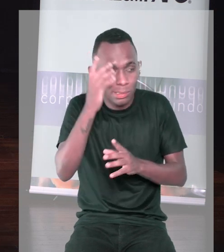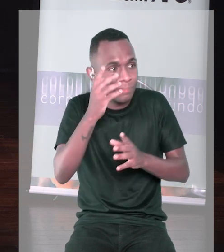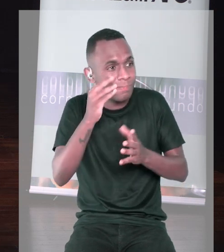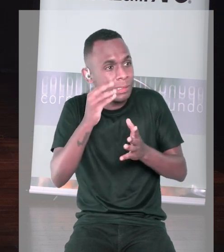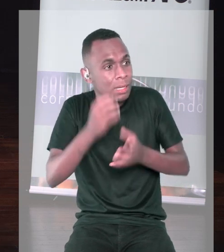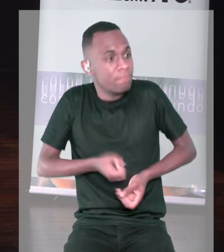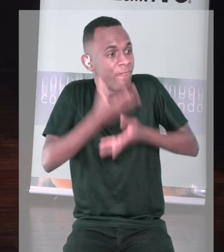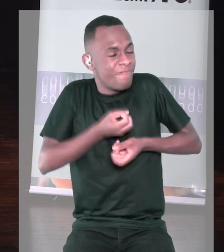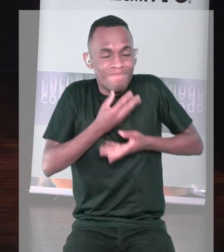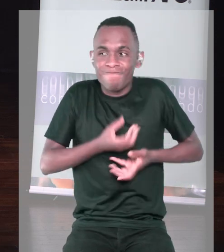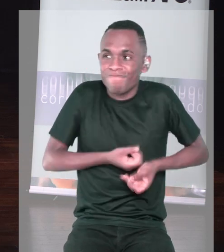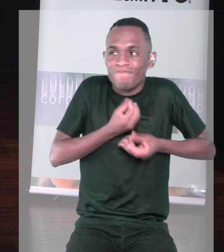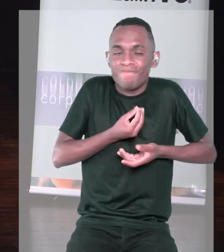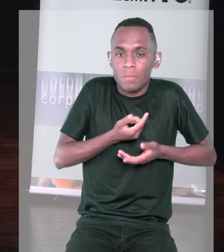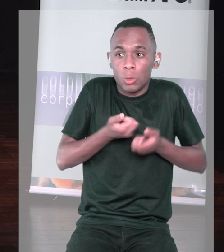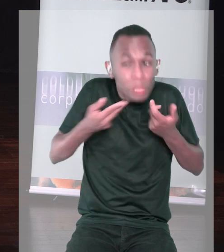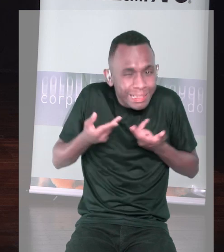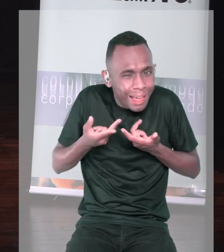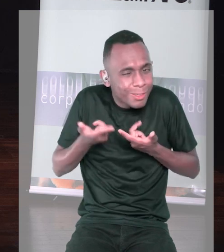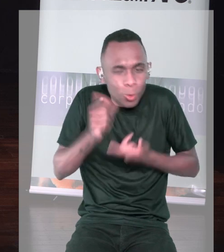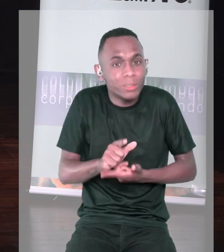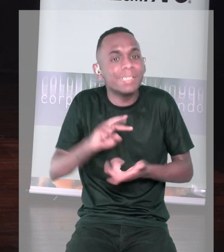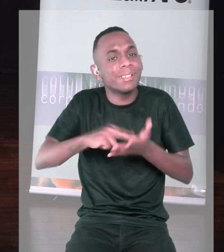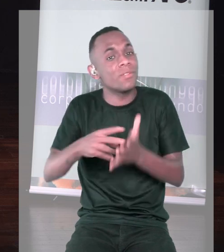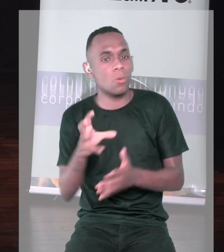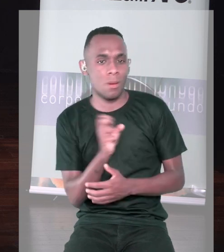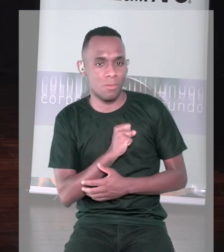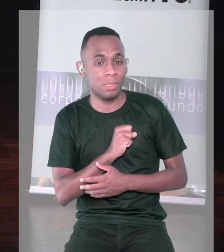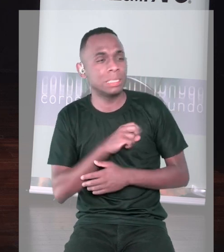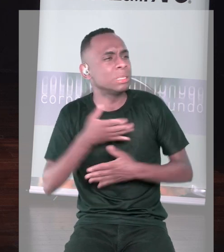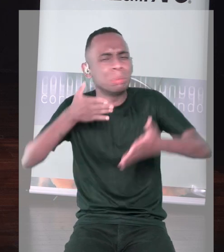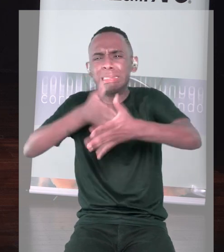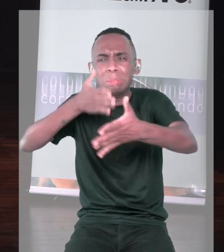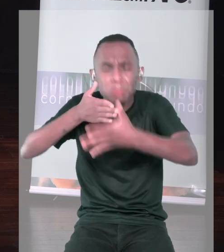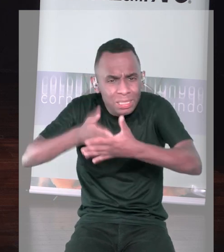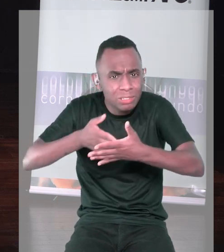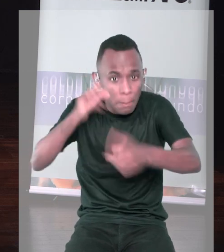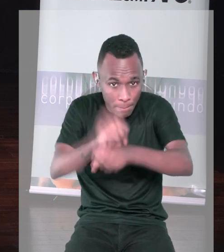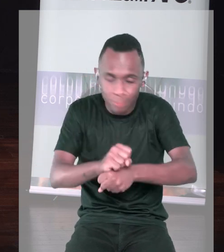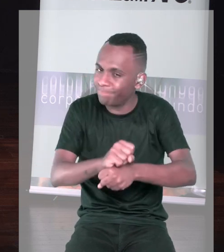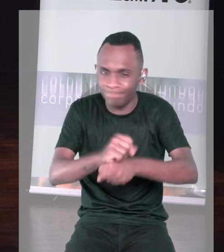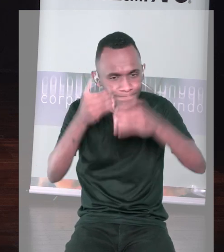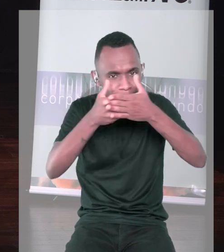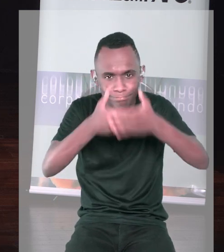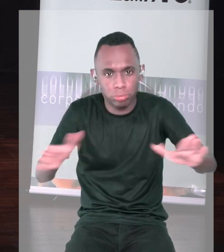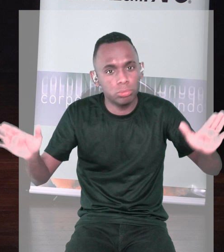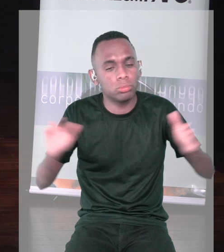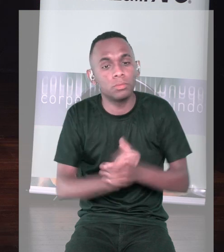dizível. Nenhuma barreira social, portanto, o fará parar. Nenhum